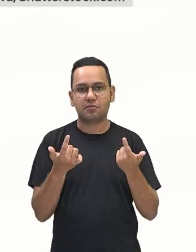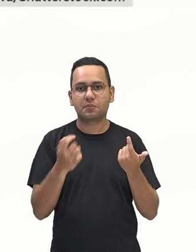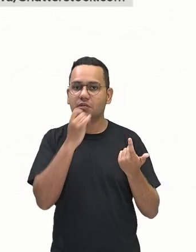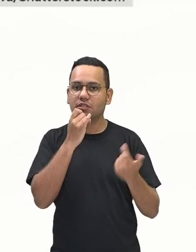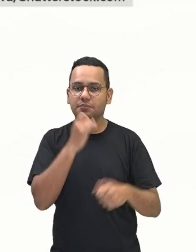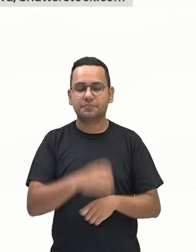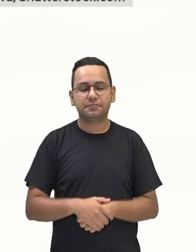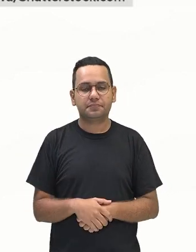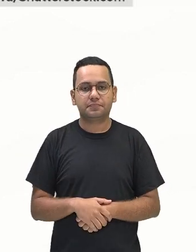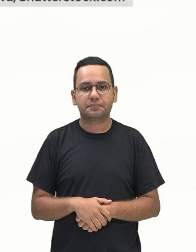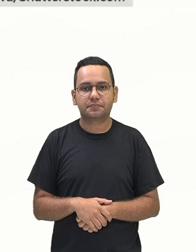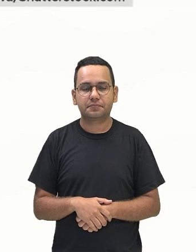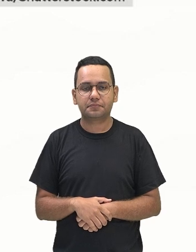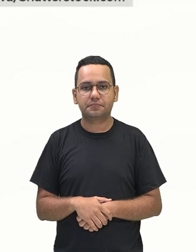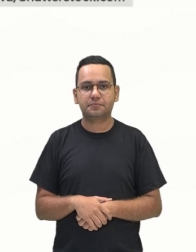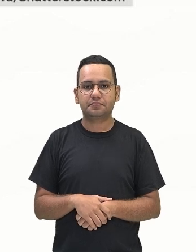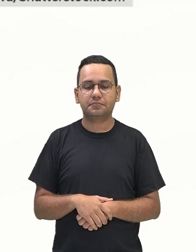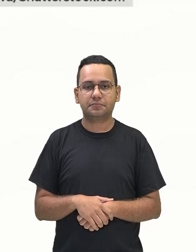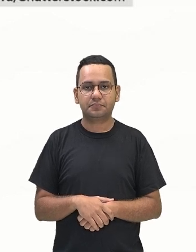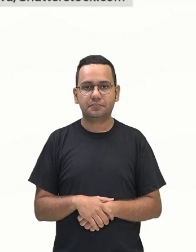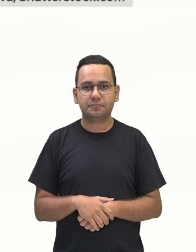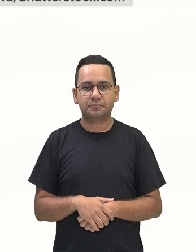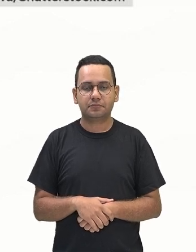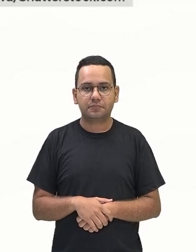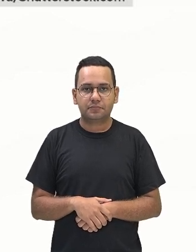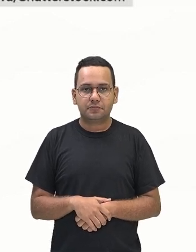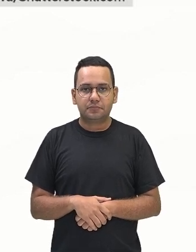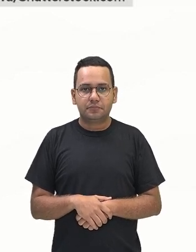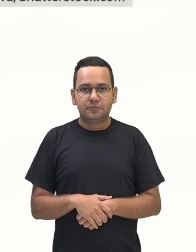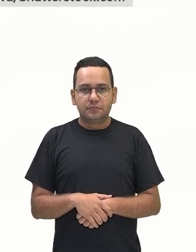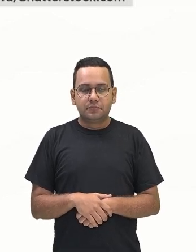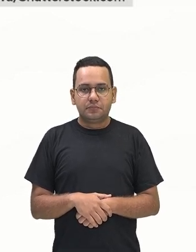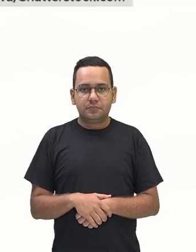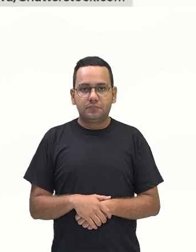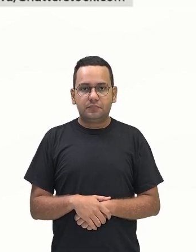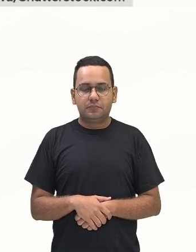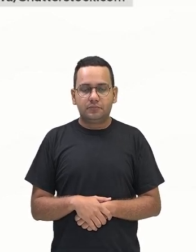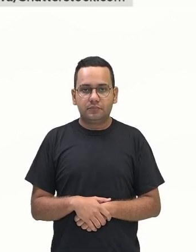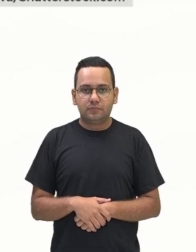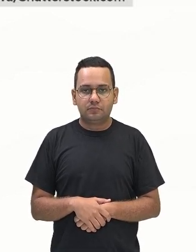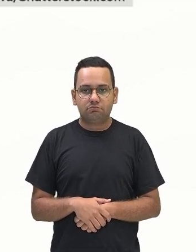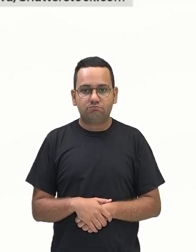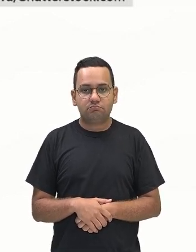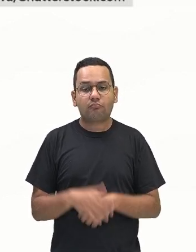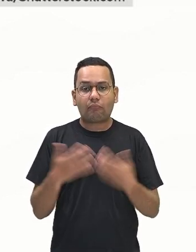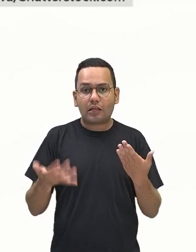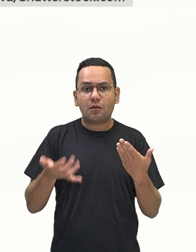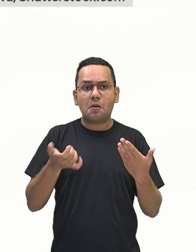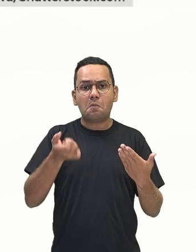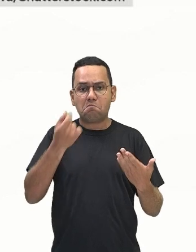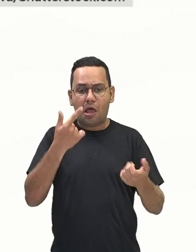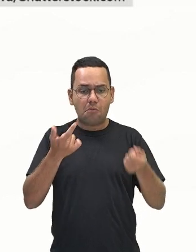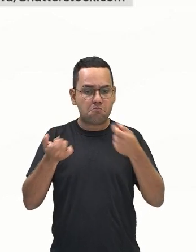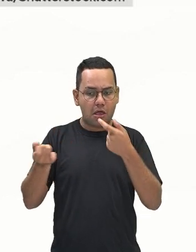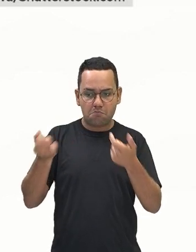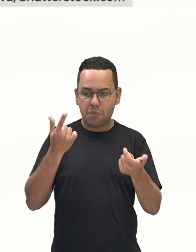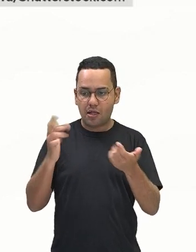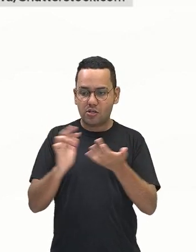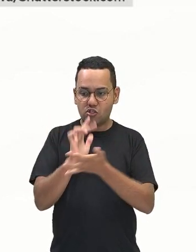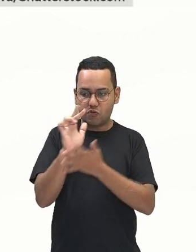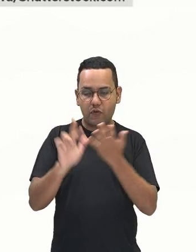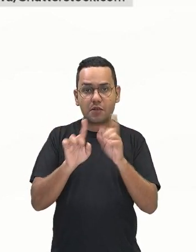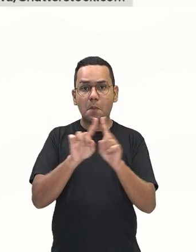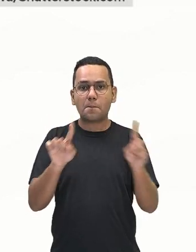pode acontecer ali algum problema, né, nesse tratamento que você já